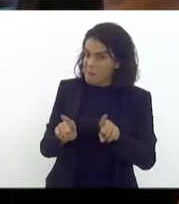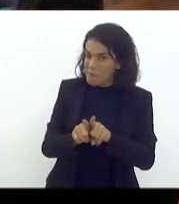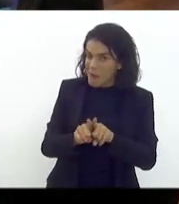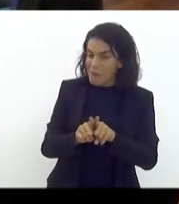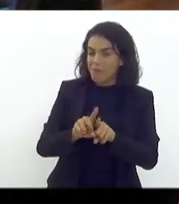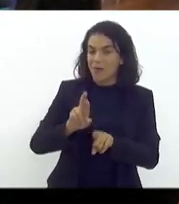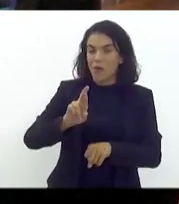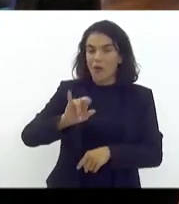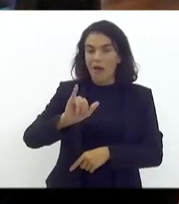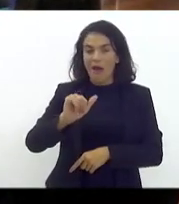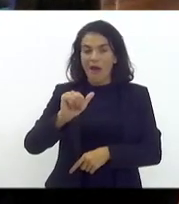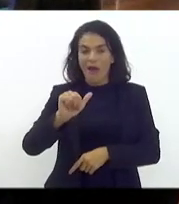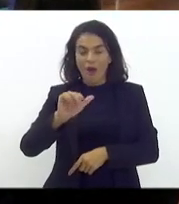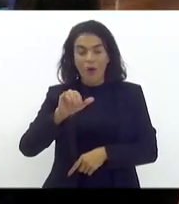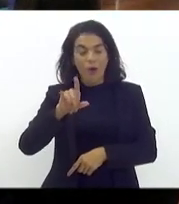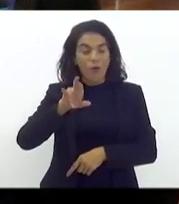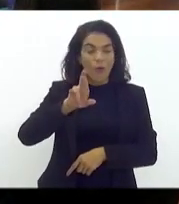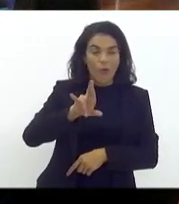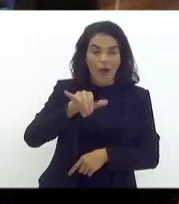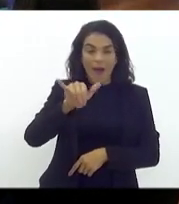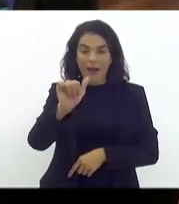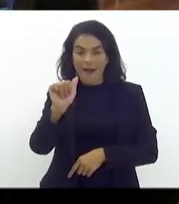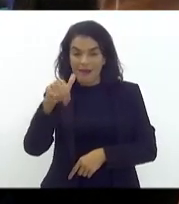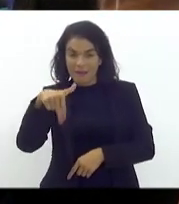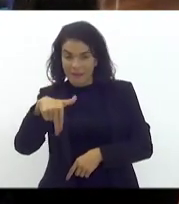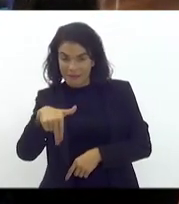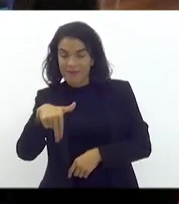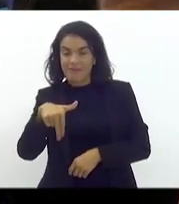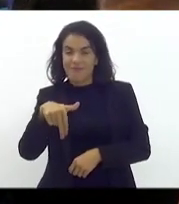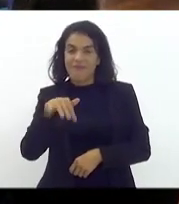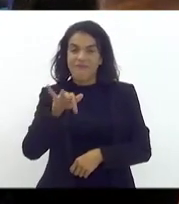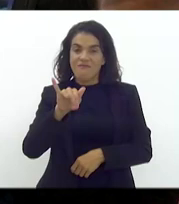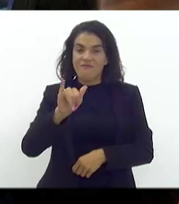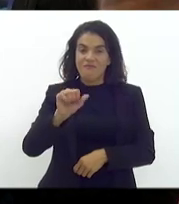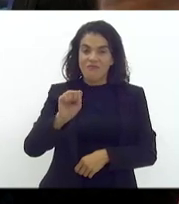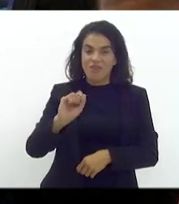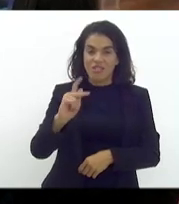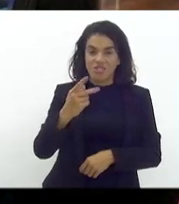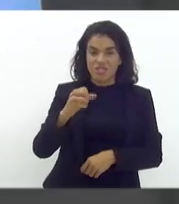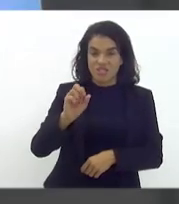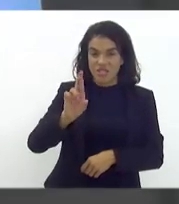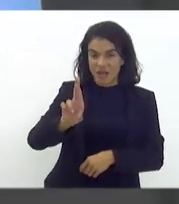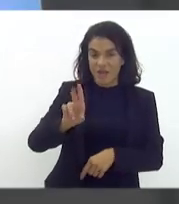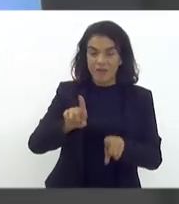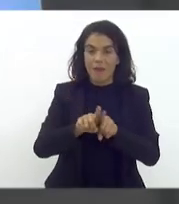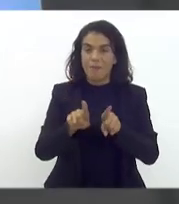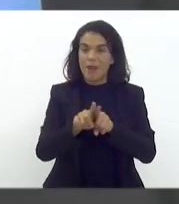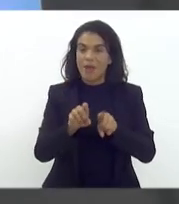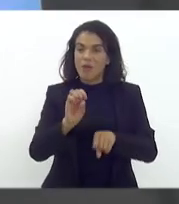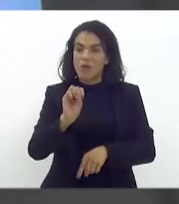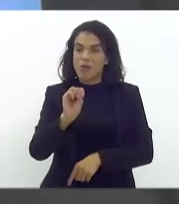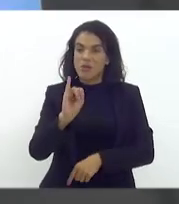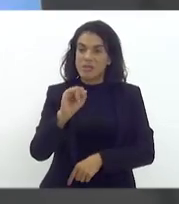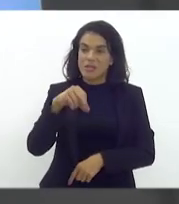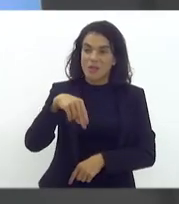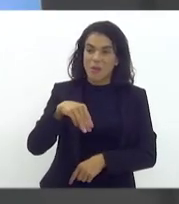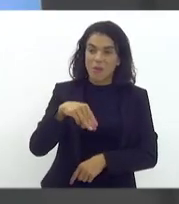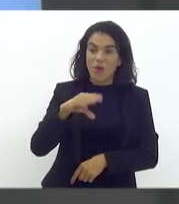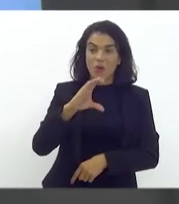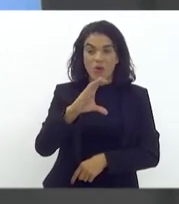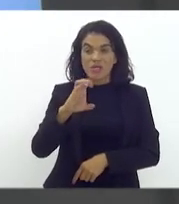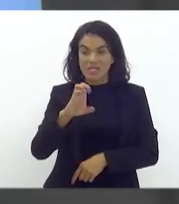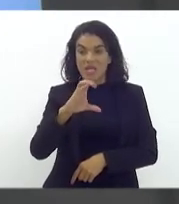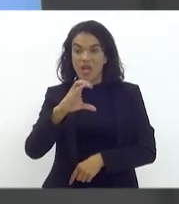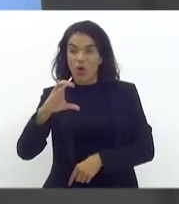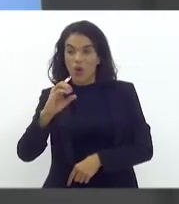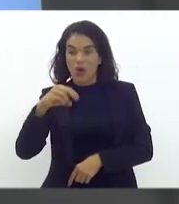Ryan que tem colaborado conosco Felizmente eu tenho um exorientando meu que é o William seconel né Que Tem trabalhado nisso Inclusive